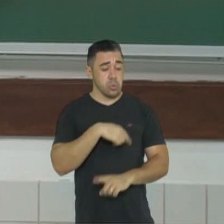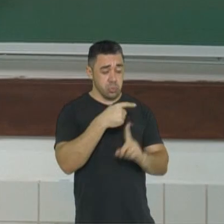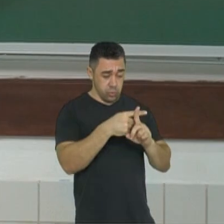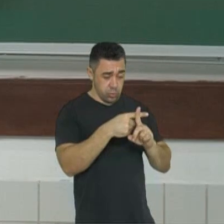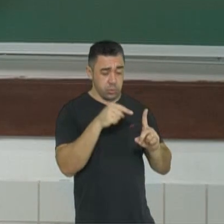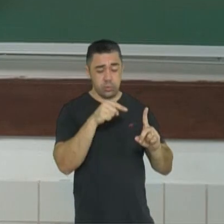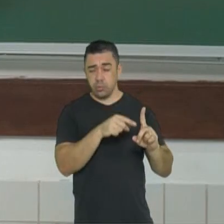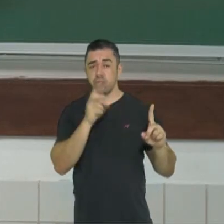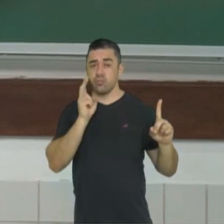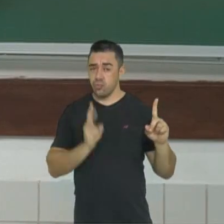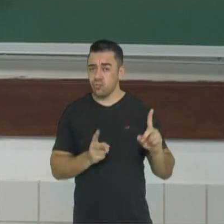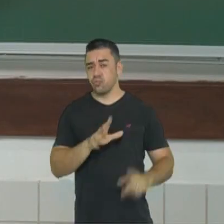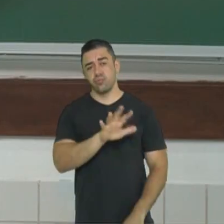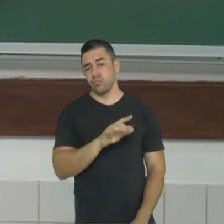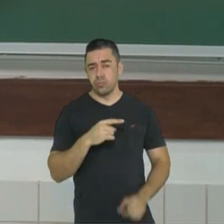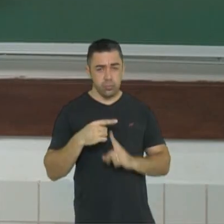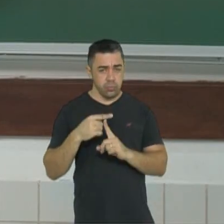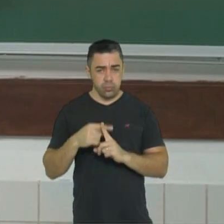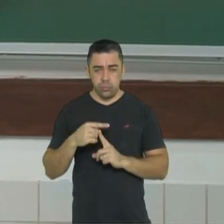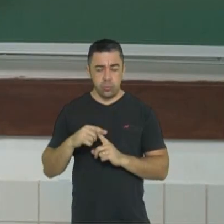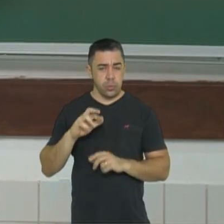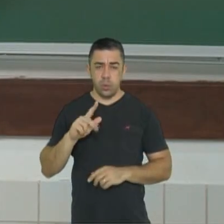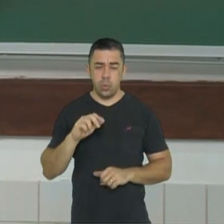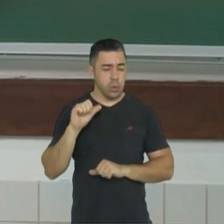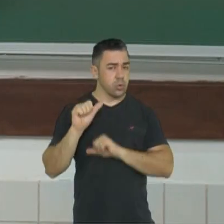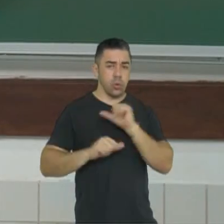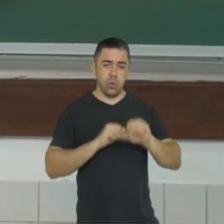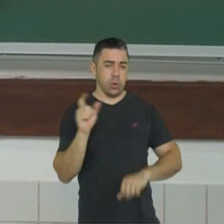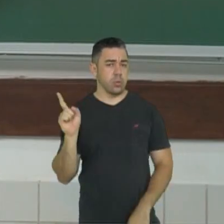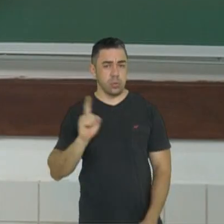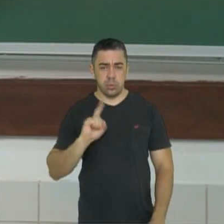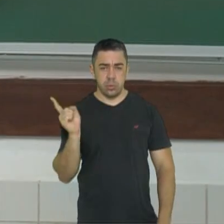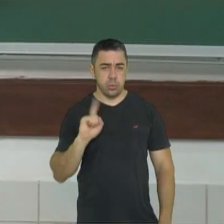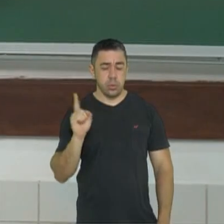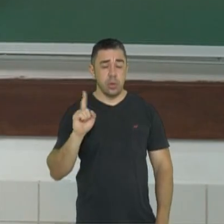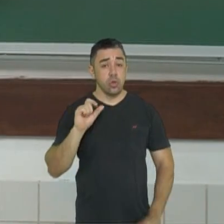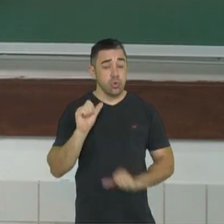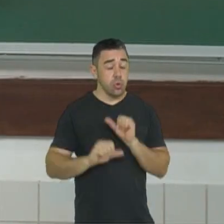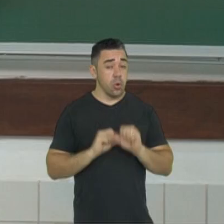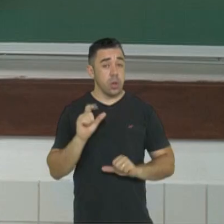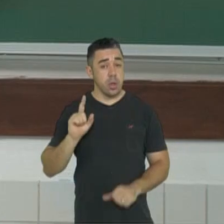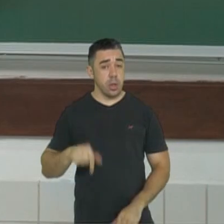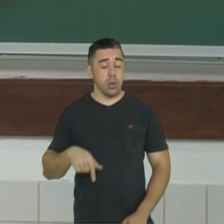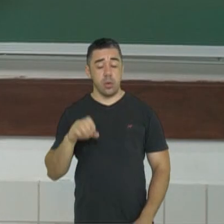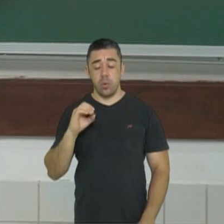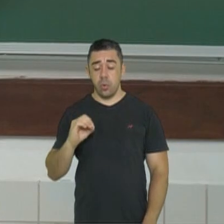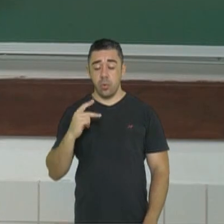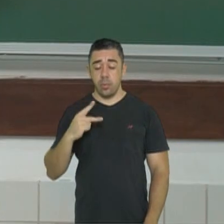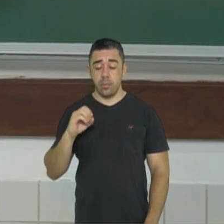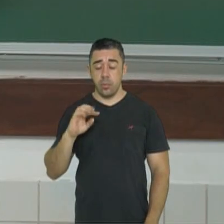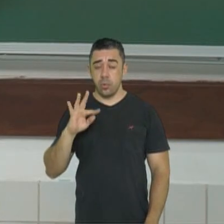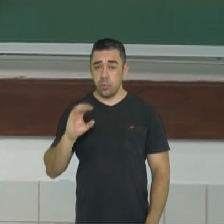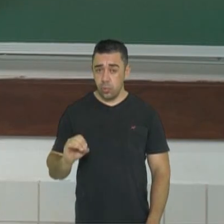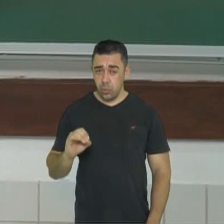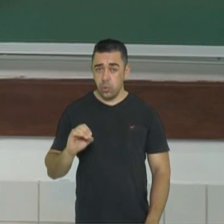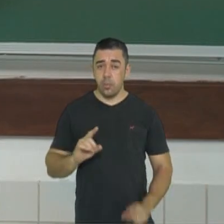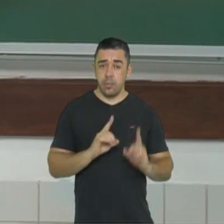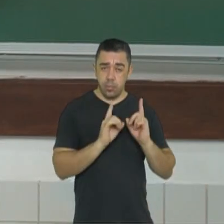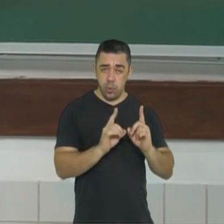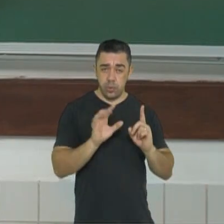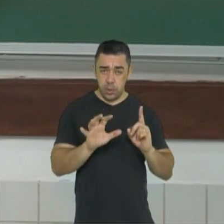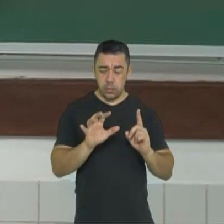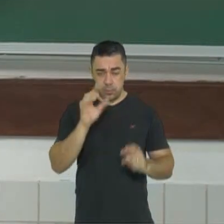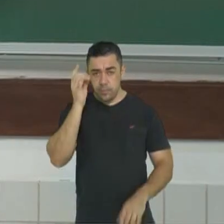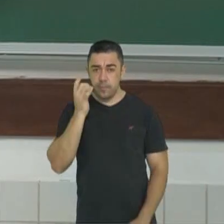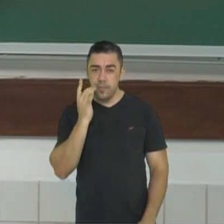é ele mesmo tá não é troca de sinal para você não você chamou o posto então o módulo É isso aí